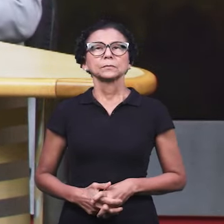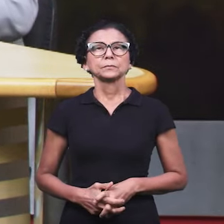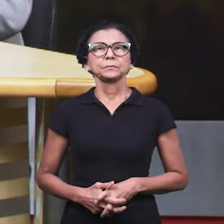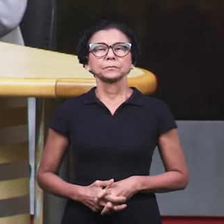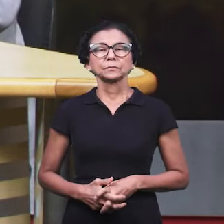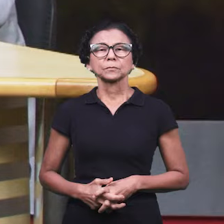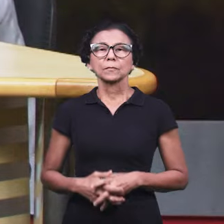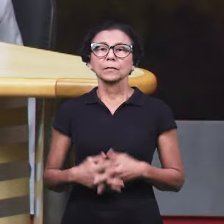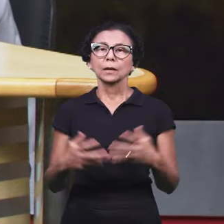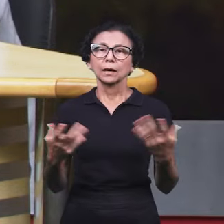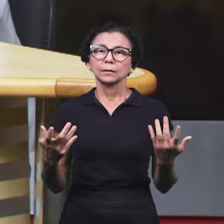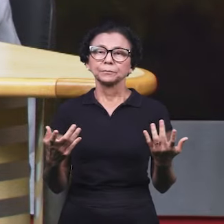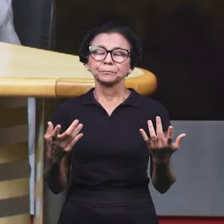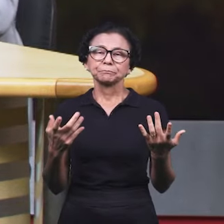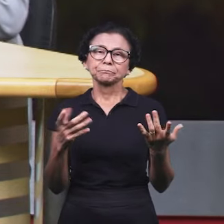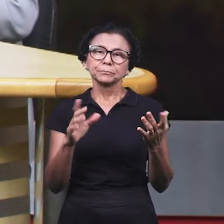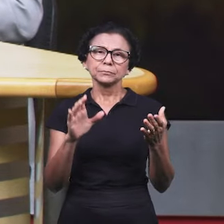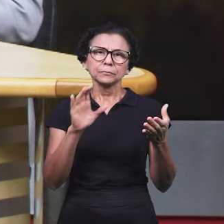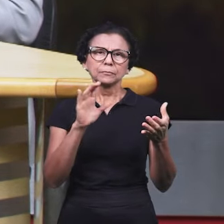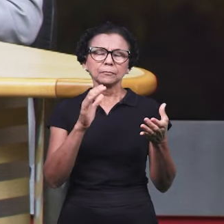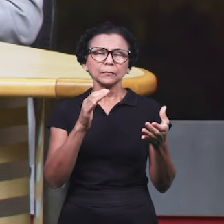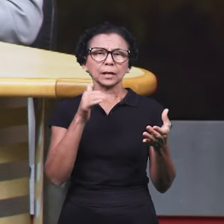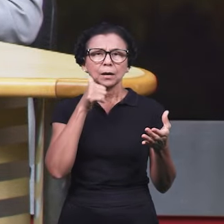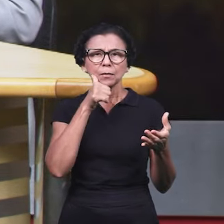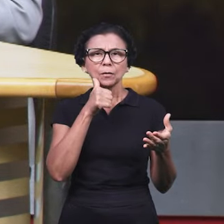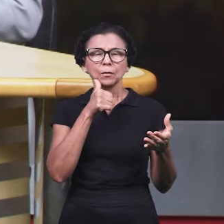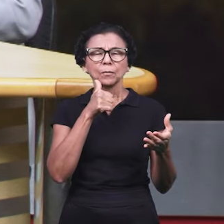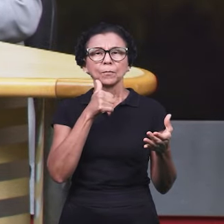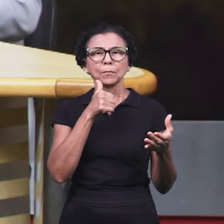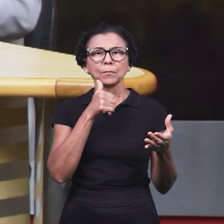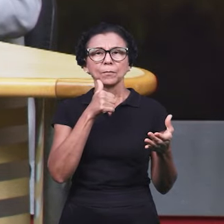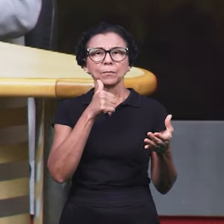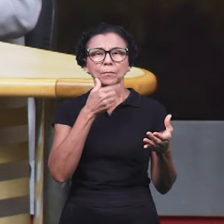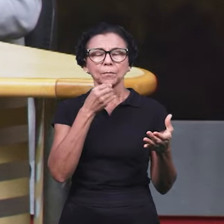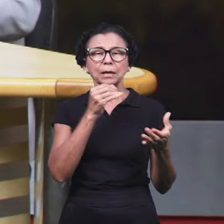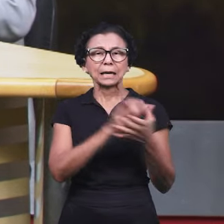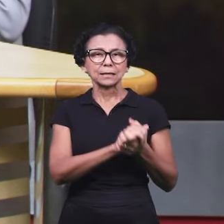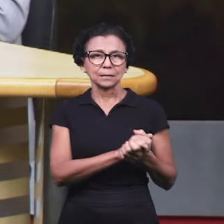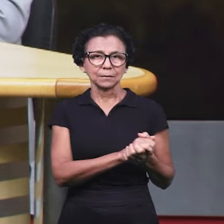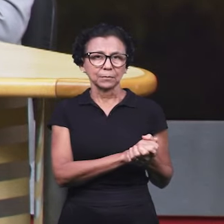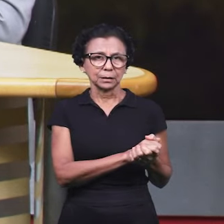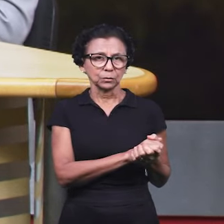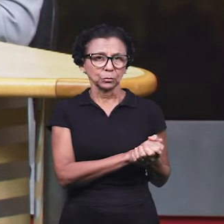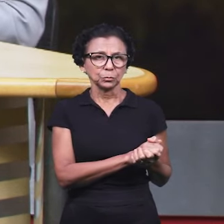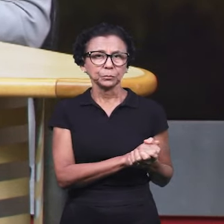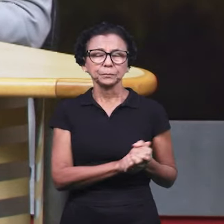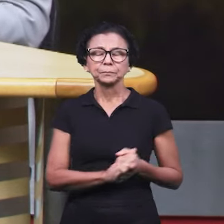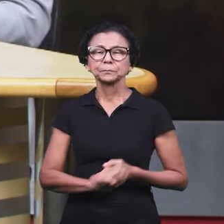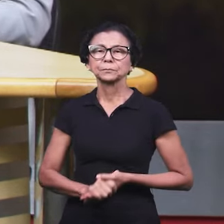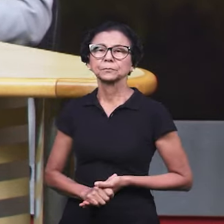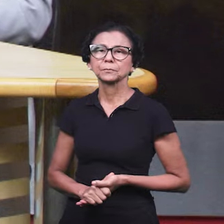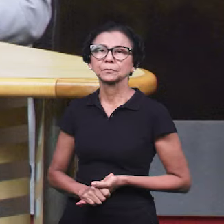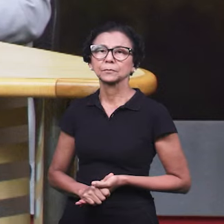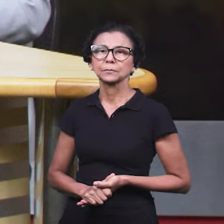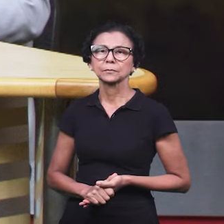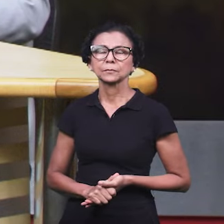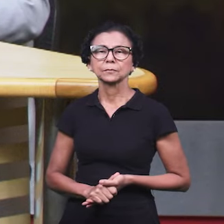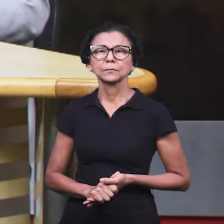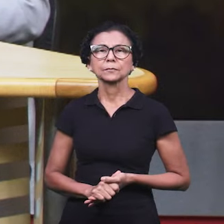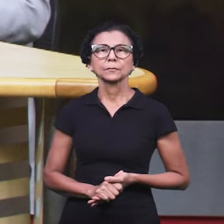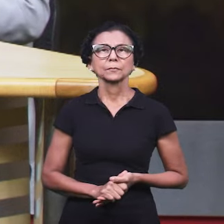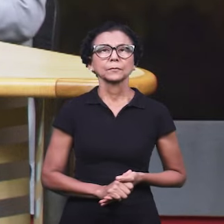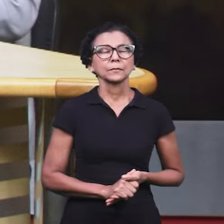mulher a família pais né E começamos esse programa agora falando sobre os Marcos na vida dos filhos